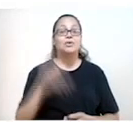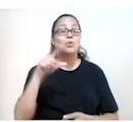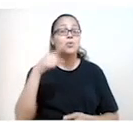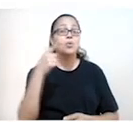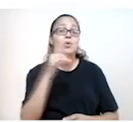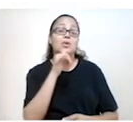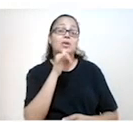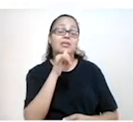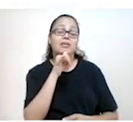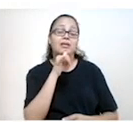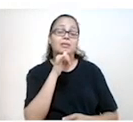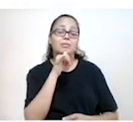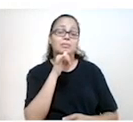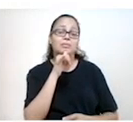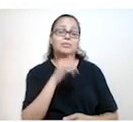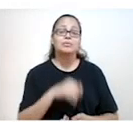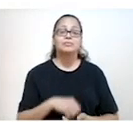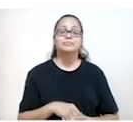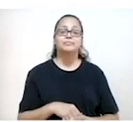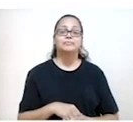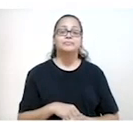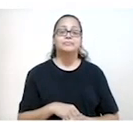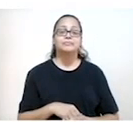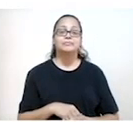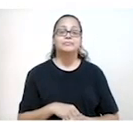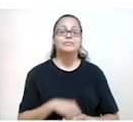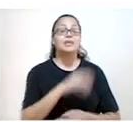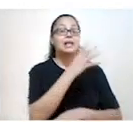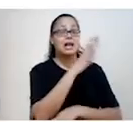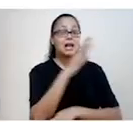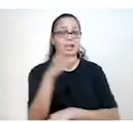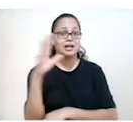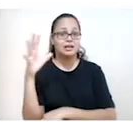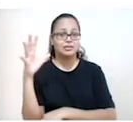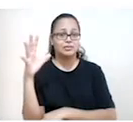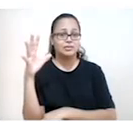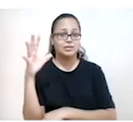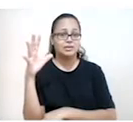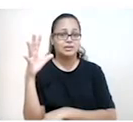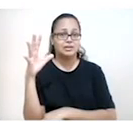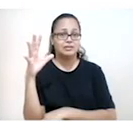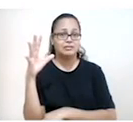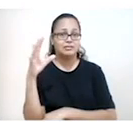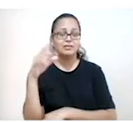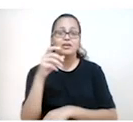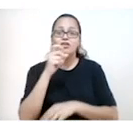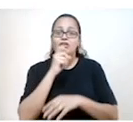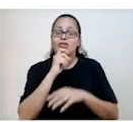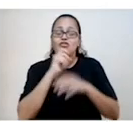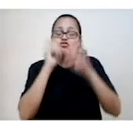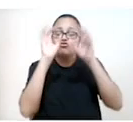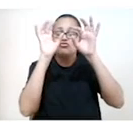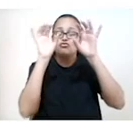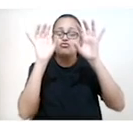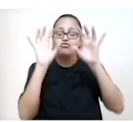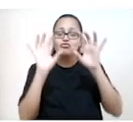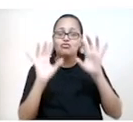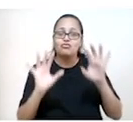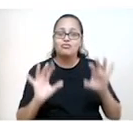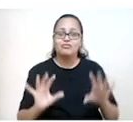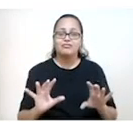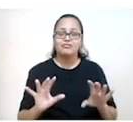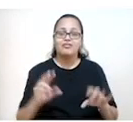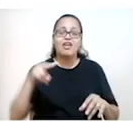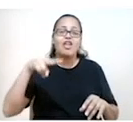Outro exemplo de fractal na natureza é o floco de neve. Então, cada ramo é semelhante ao